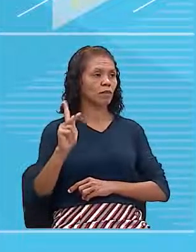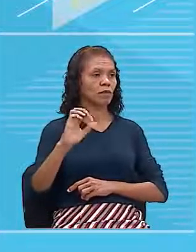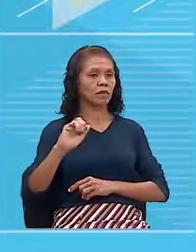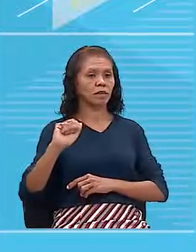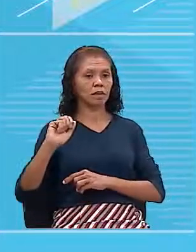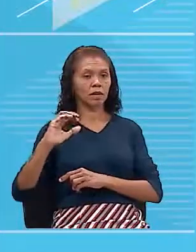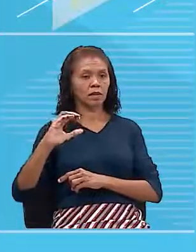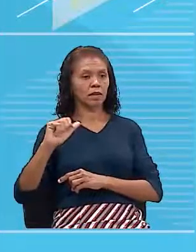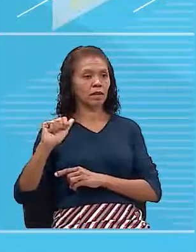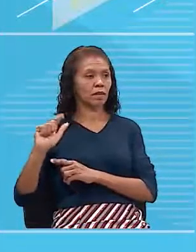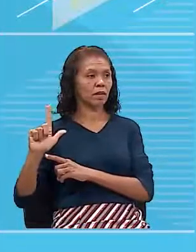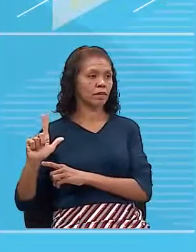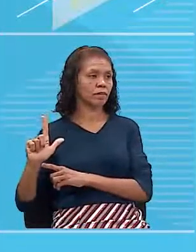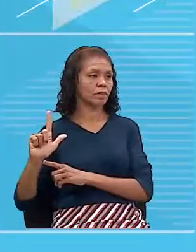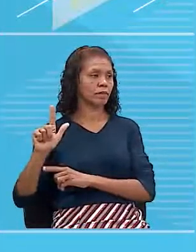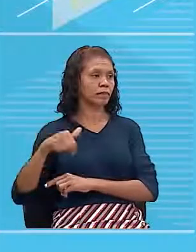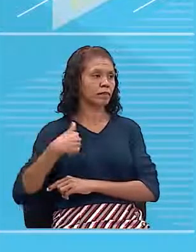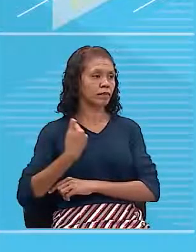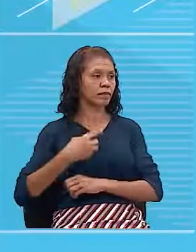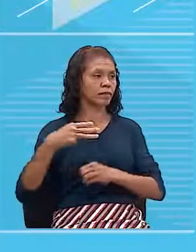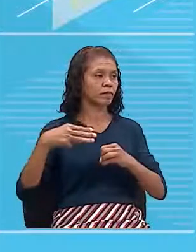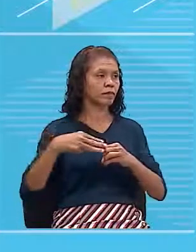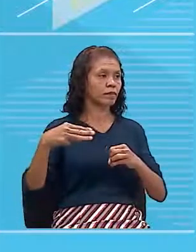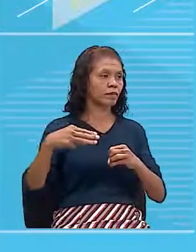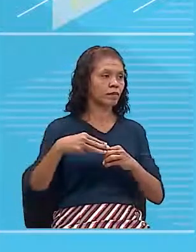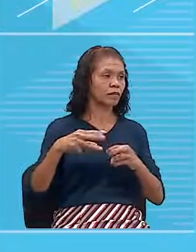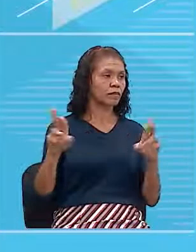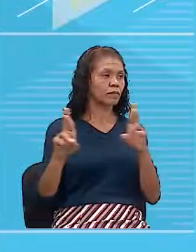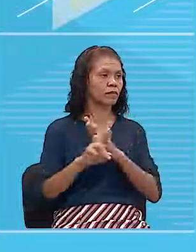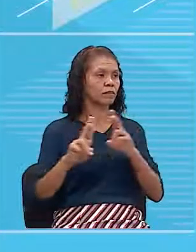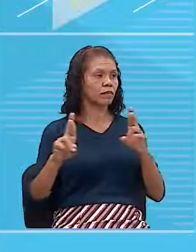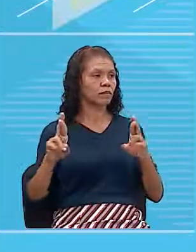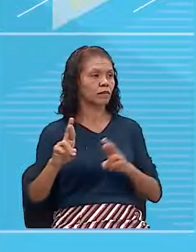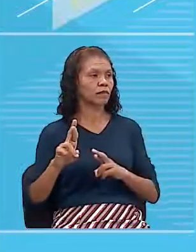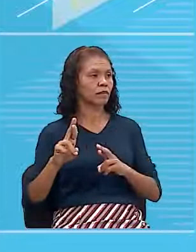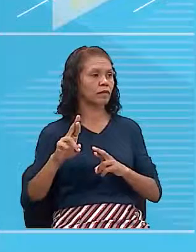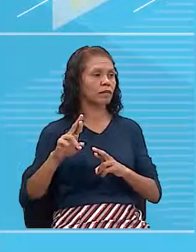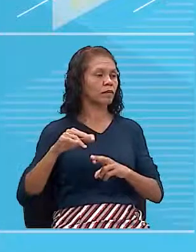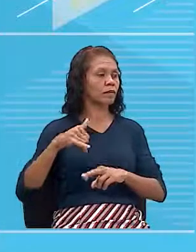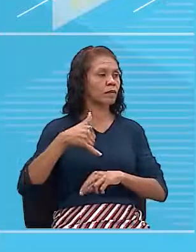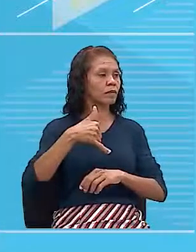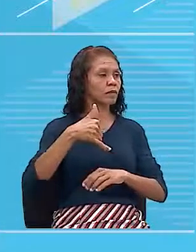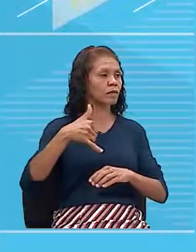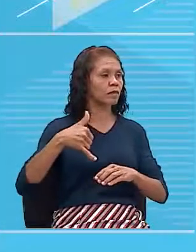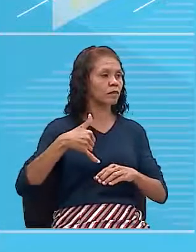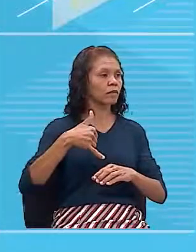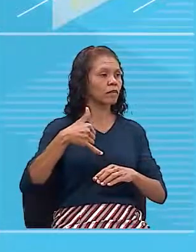já quando queimamos as moléculas de gordura aí